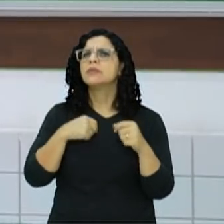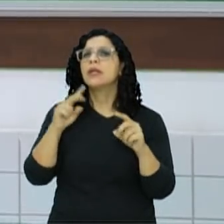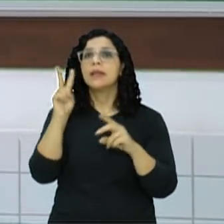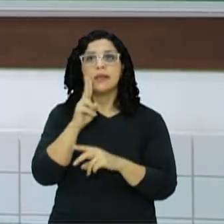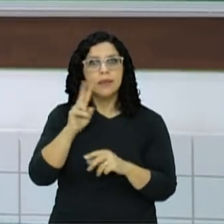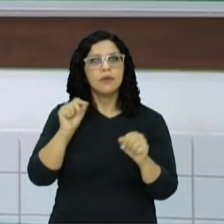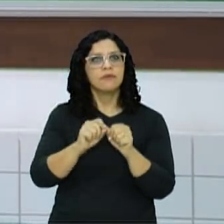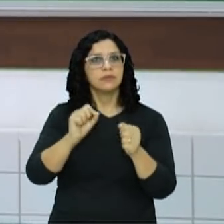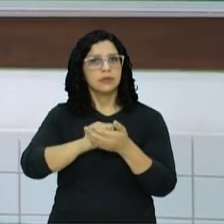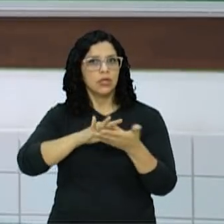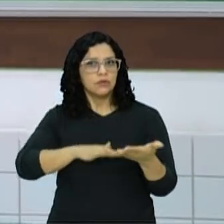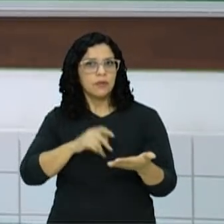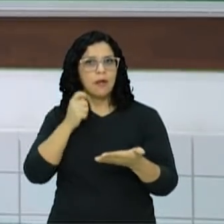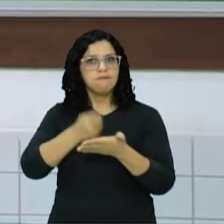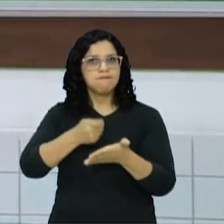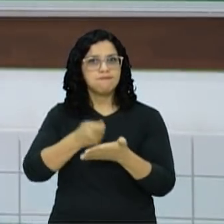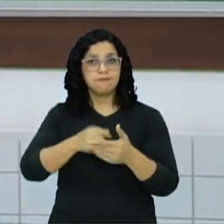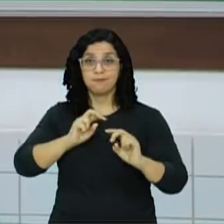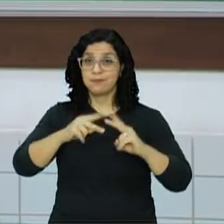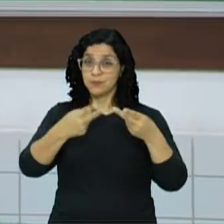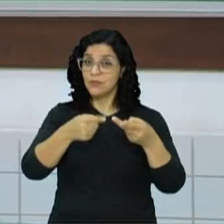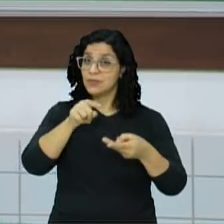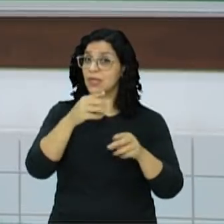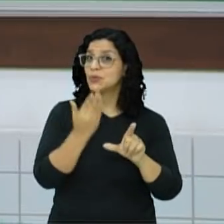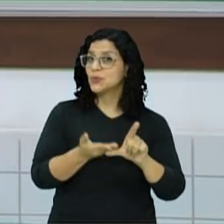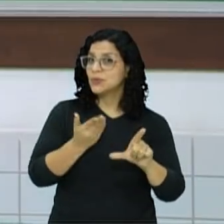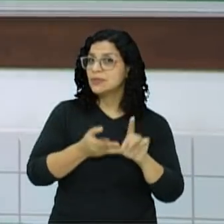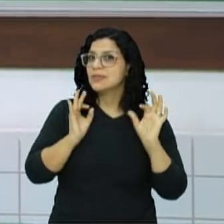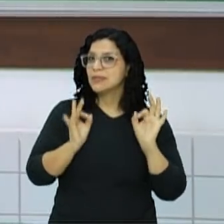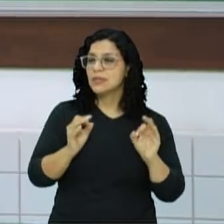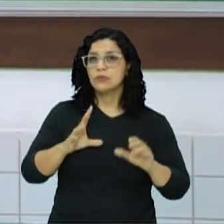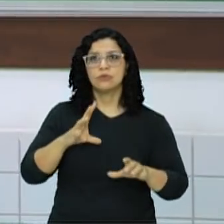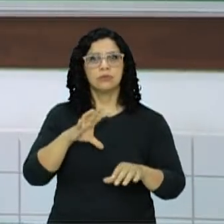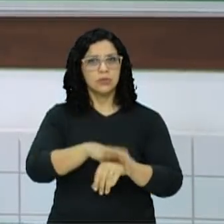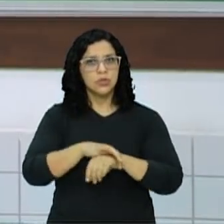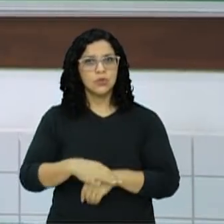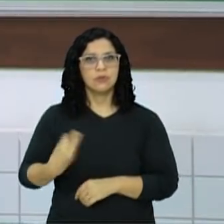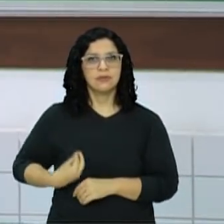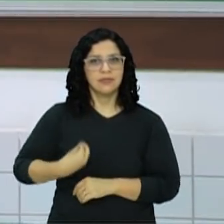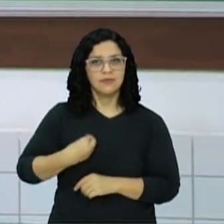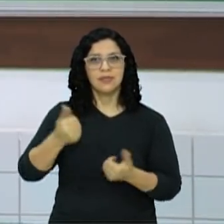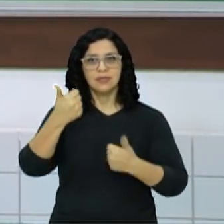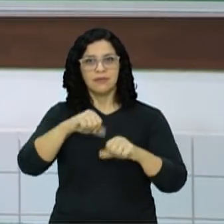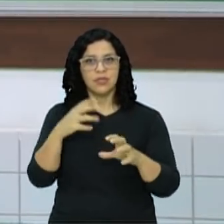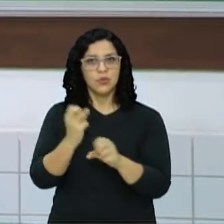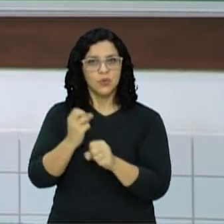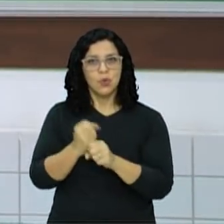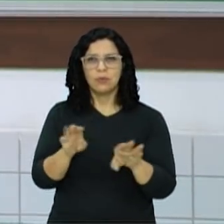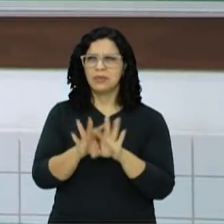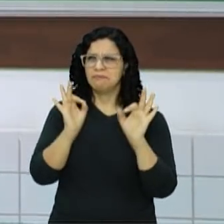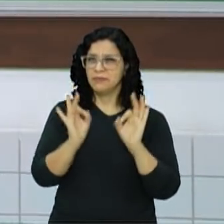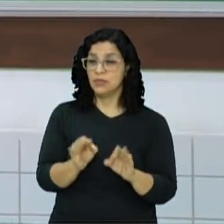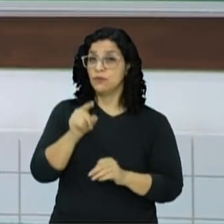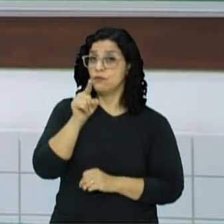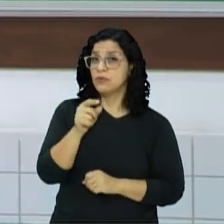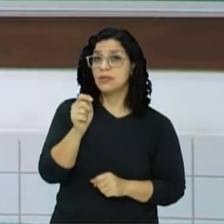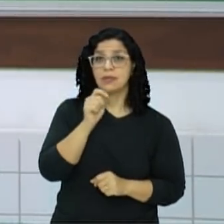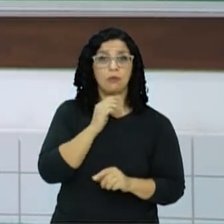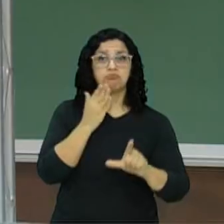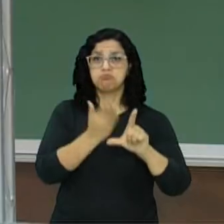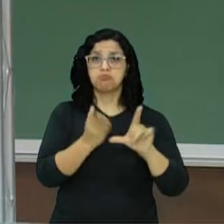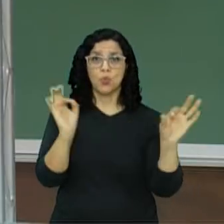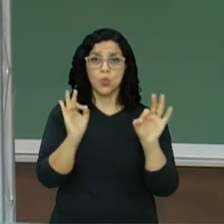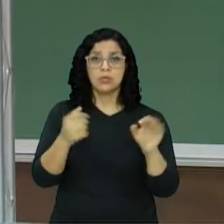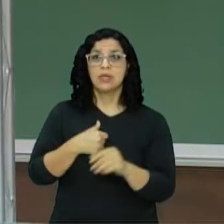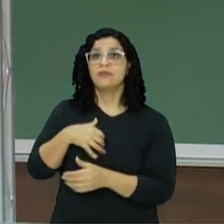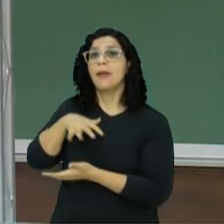fazer a atividade obrigatória dessa aula lá no Classroom. Garante presença, garante avaliação, fica tudo certo. Você que